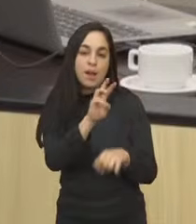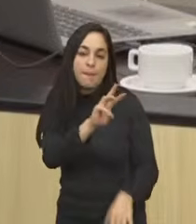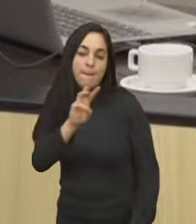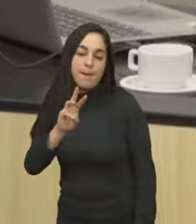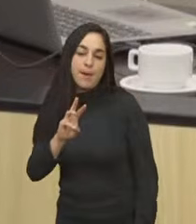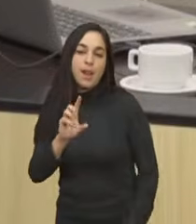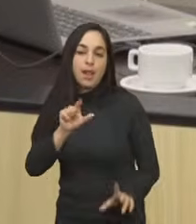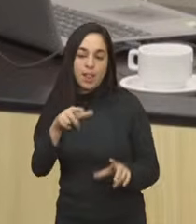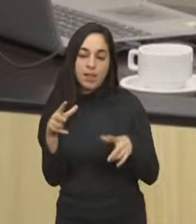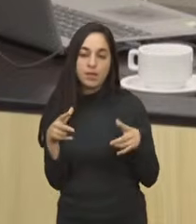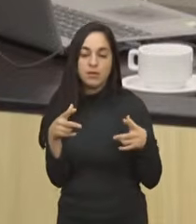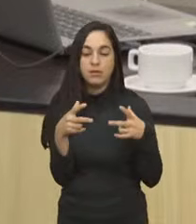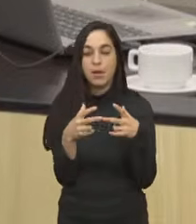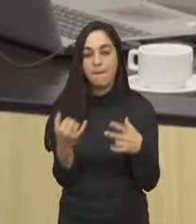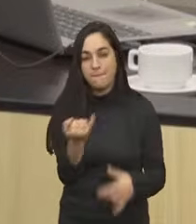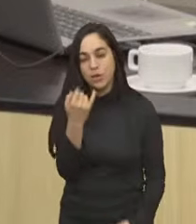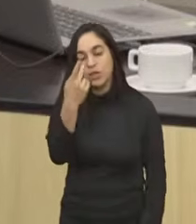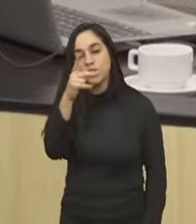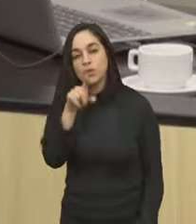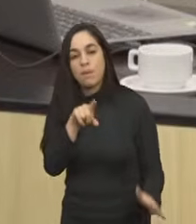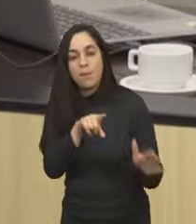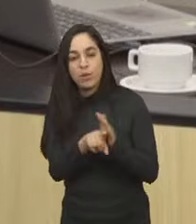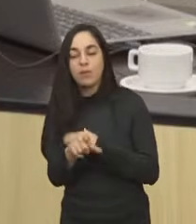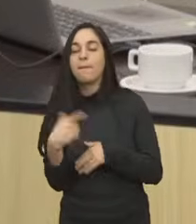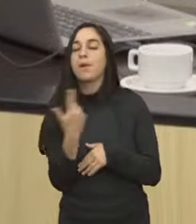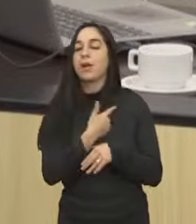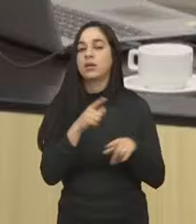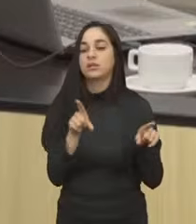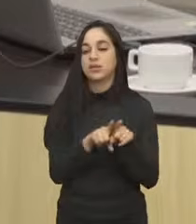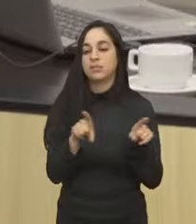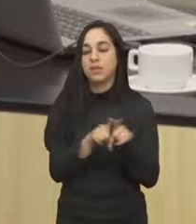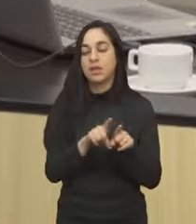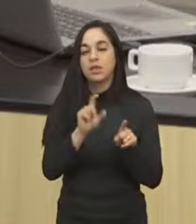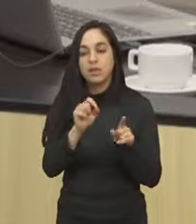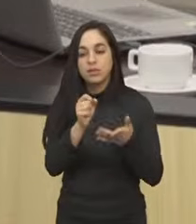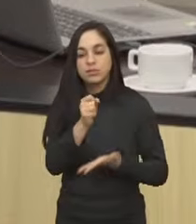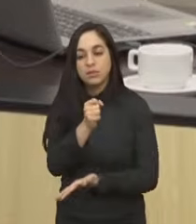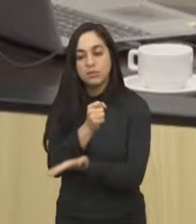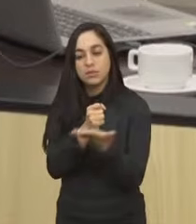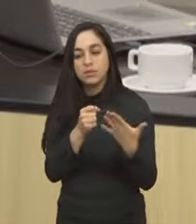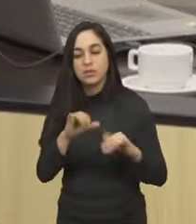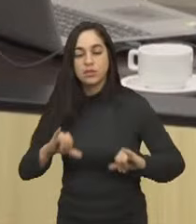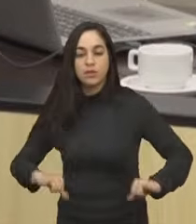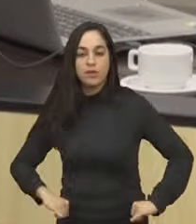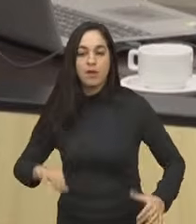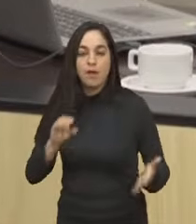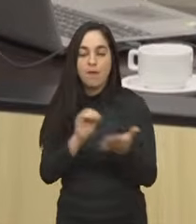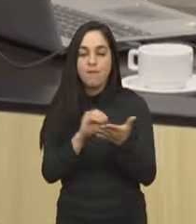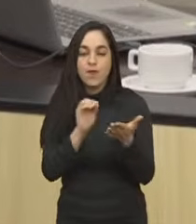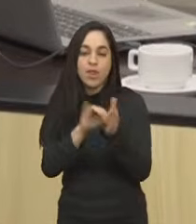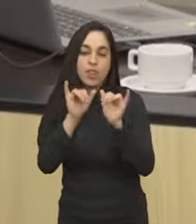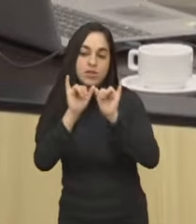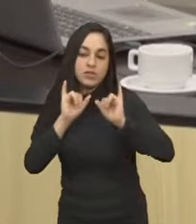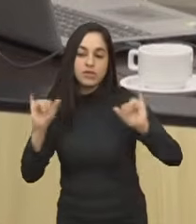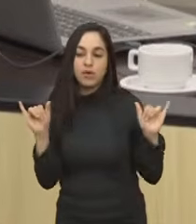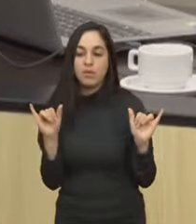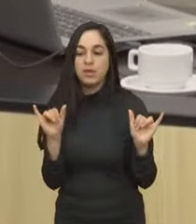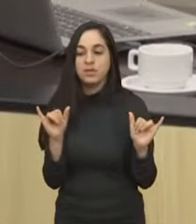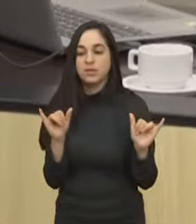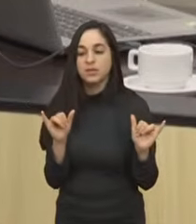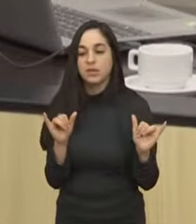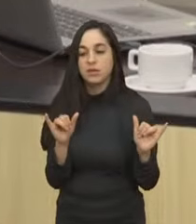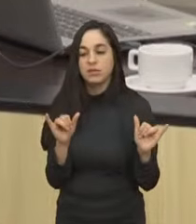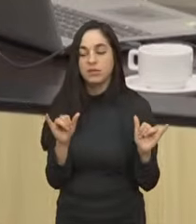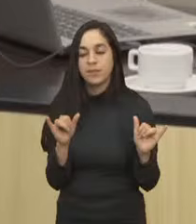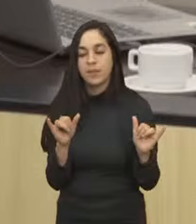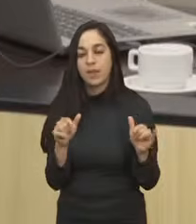deu. Então, é muito importante essa sua pergunta, até para nós que estamos na base e que sofremos com a falta dessa informação com relação